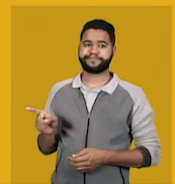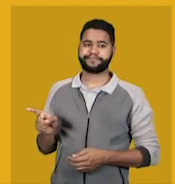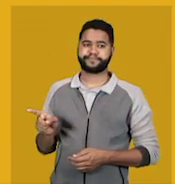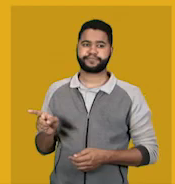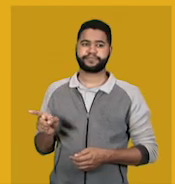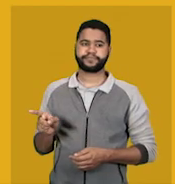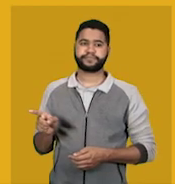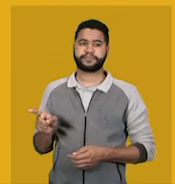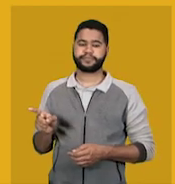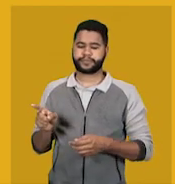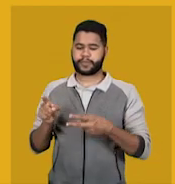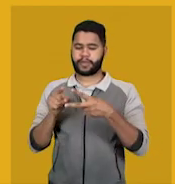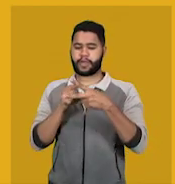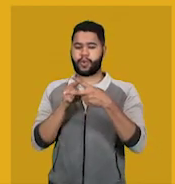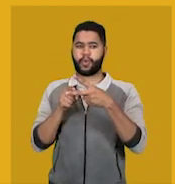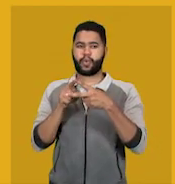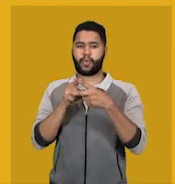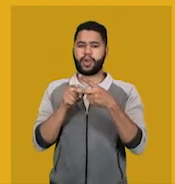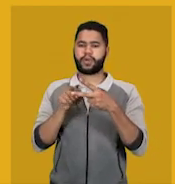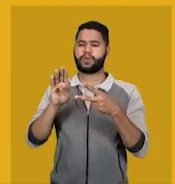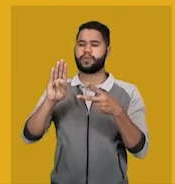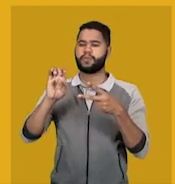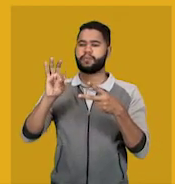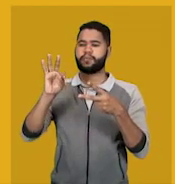Aqui seria o meu ângulo beta.